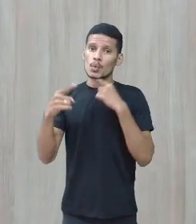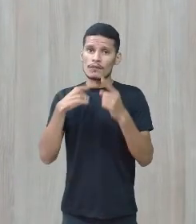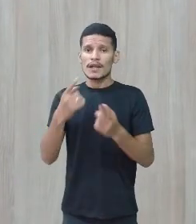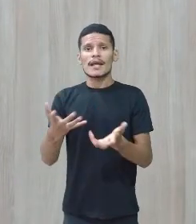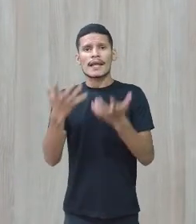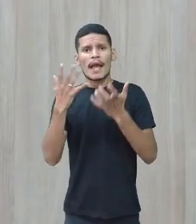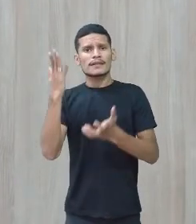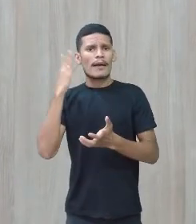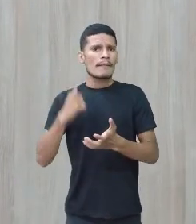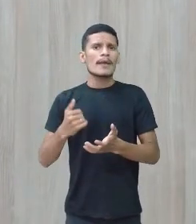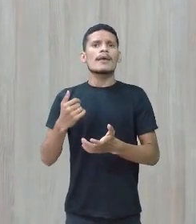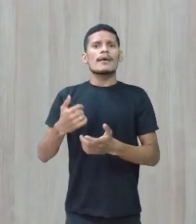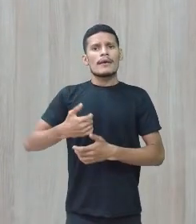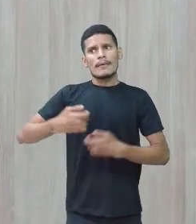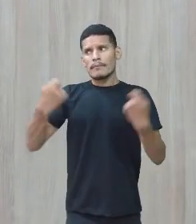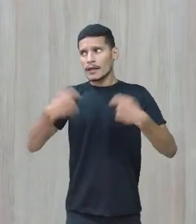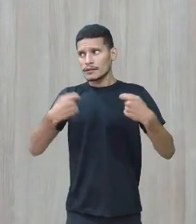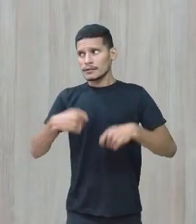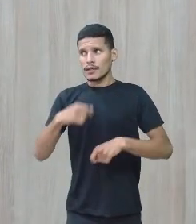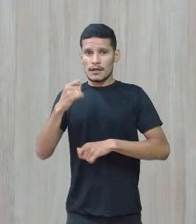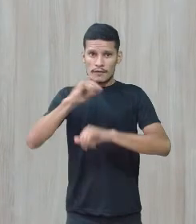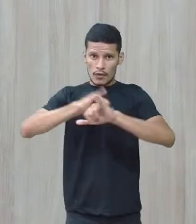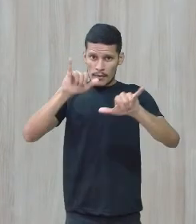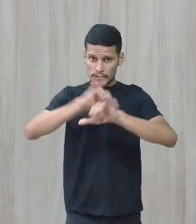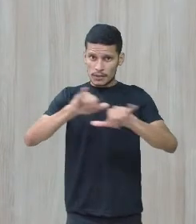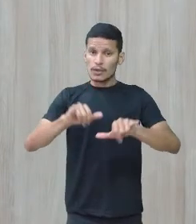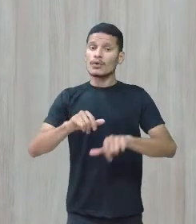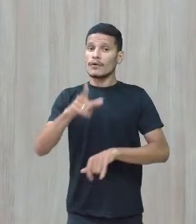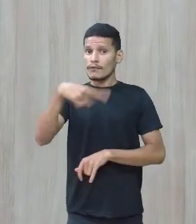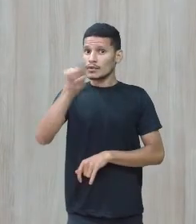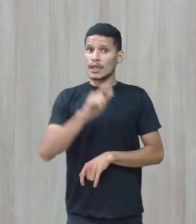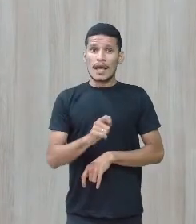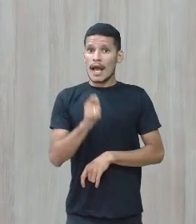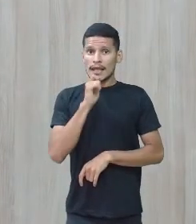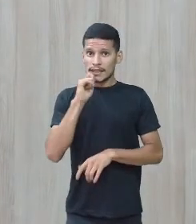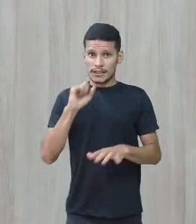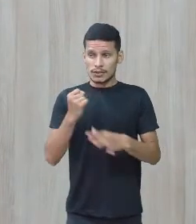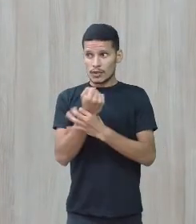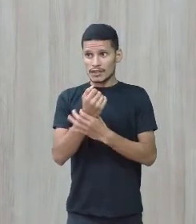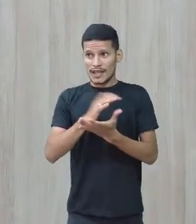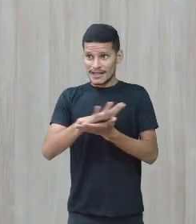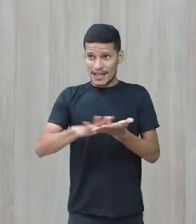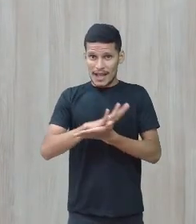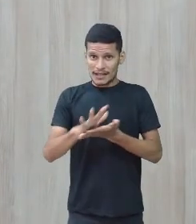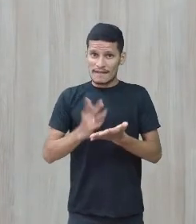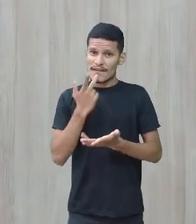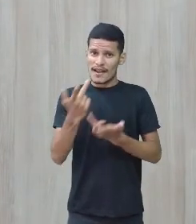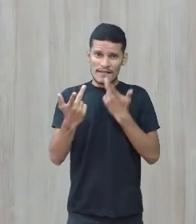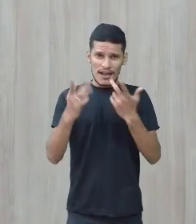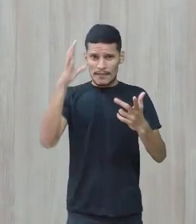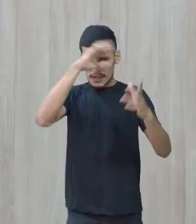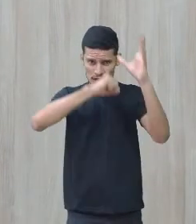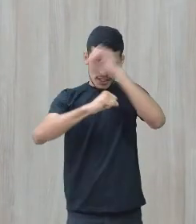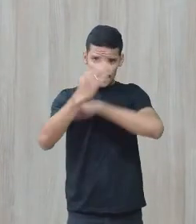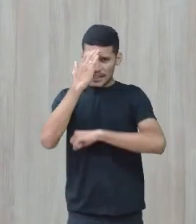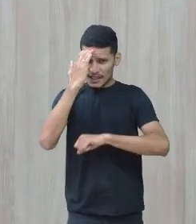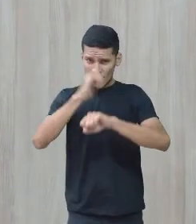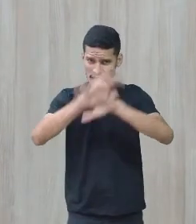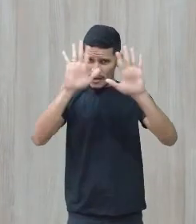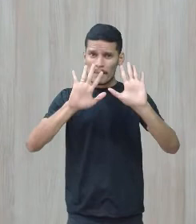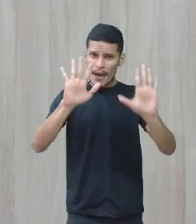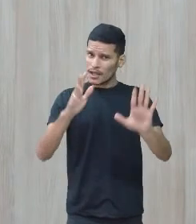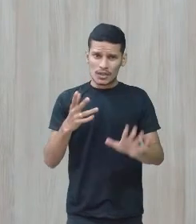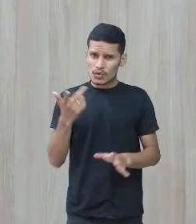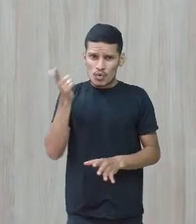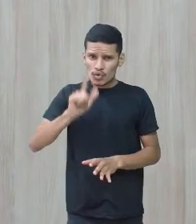quer saber, que está precisando dessa informação, e você não tem uma segurança ainda de falar, você aprendeu, entendeu, mas não tem essa segurança,